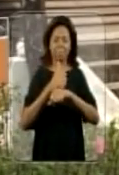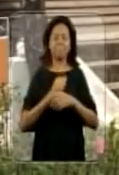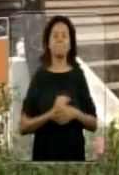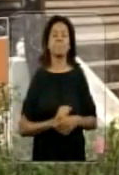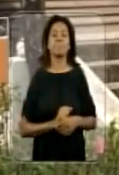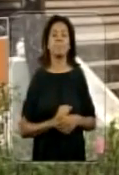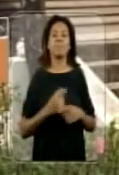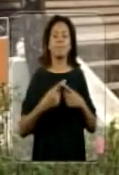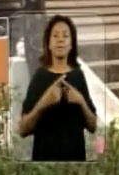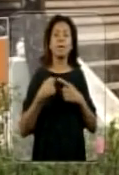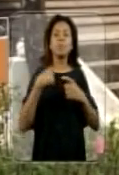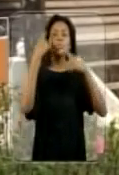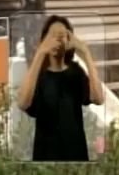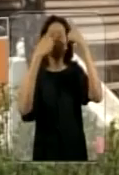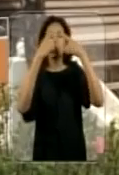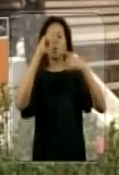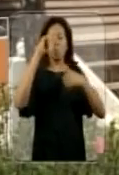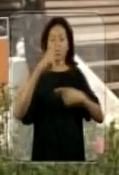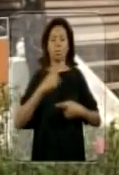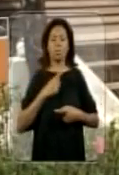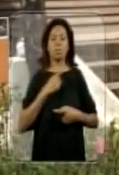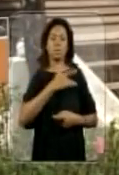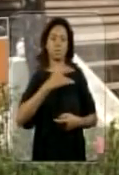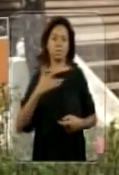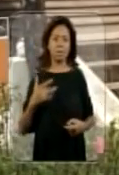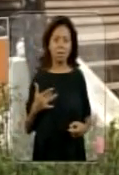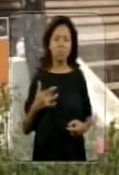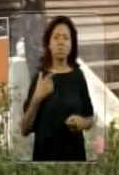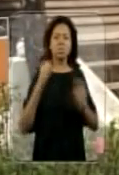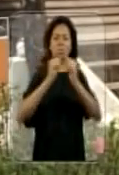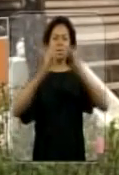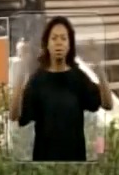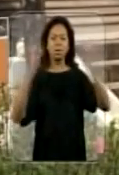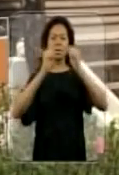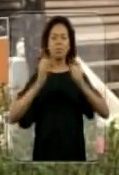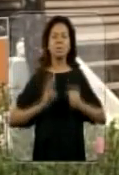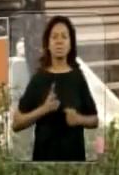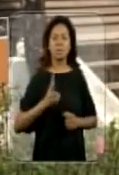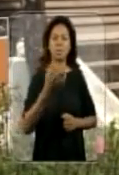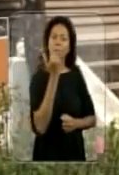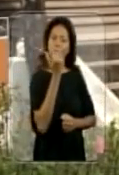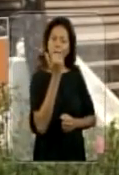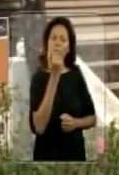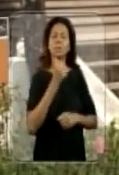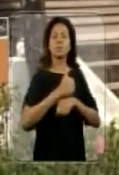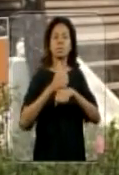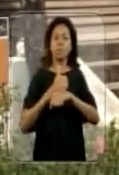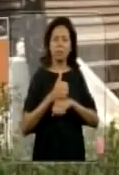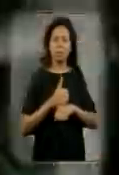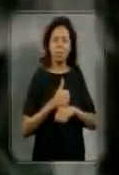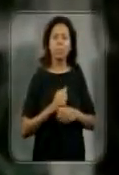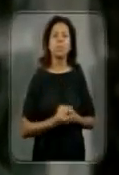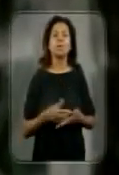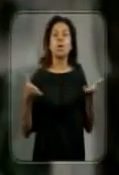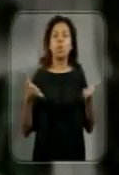melhor. Eu me preocupo mais comigo, com a minha saúde. Eu faço atividade física constantemente, eu me alimento